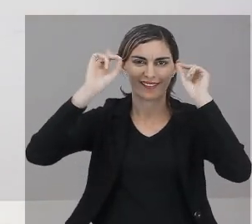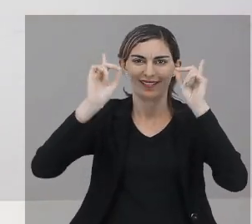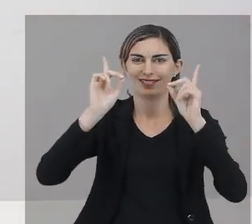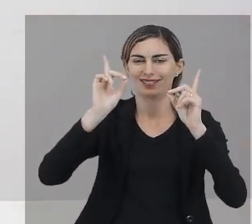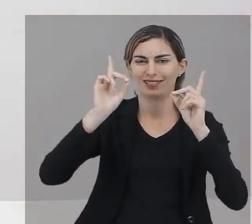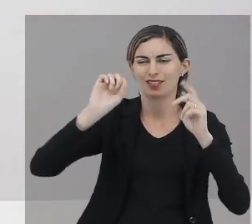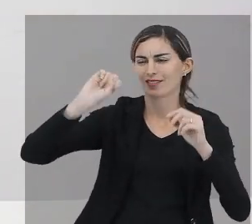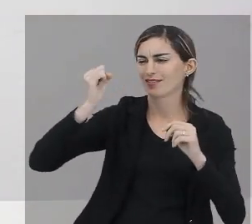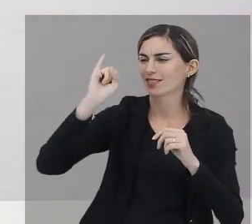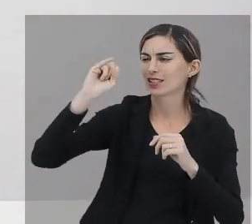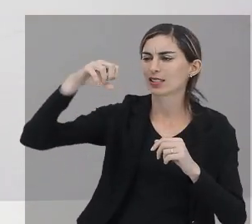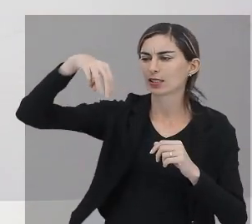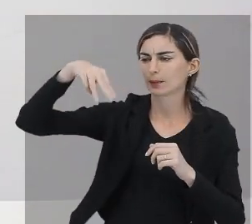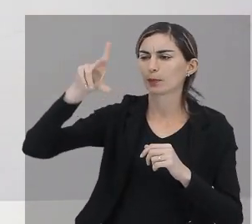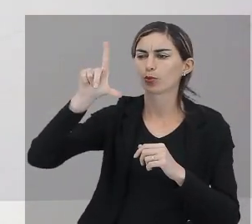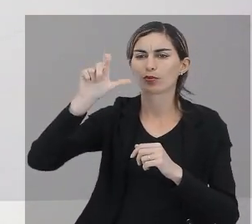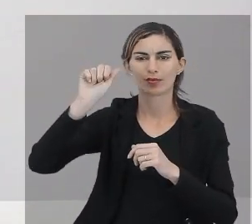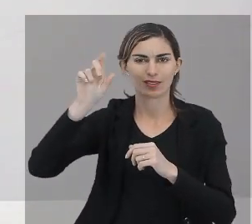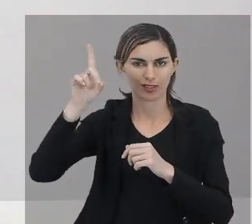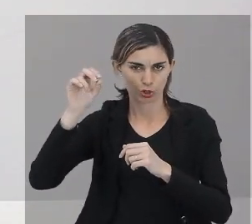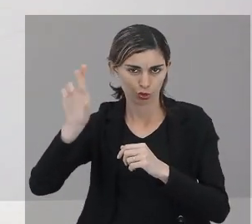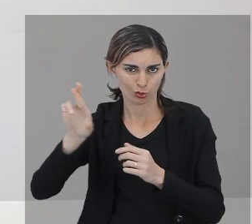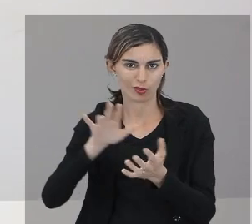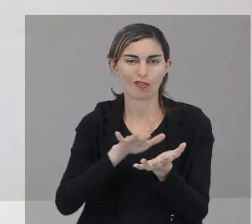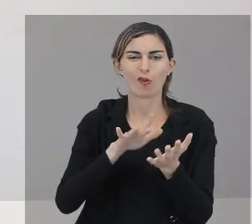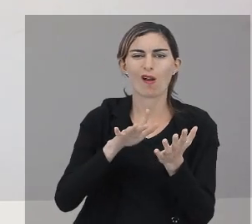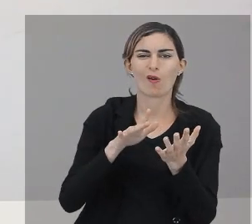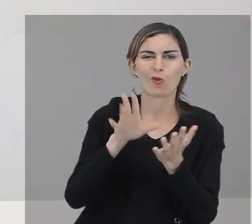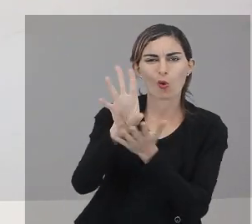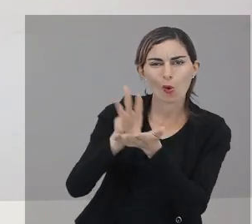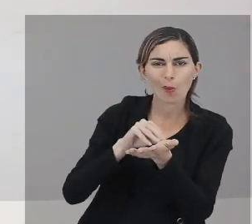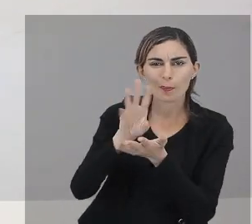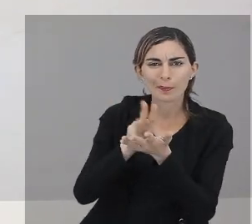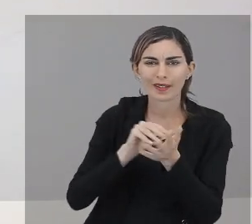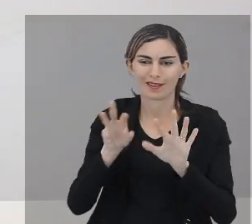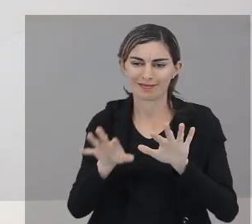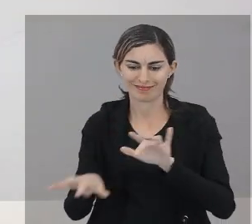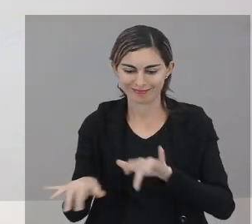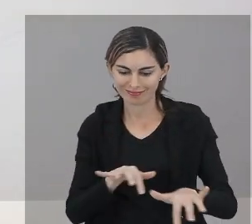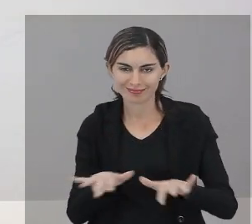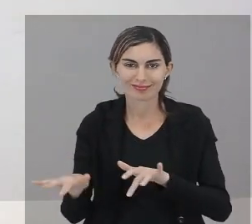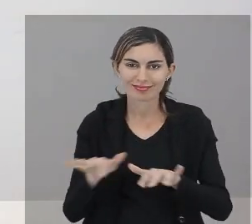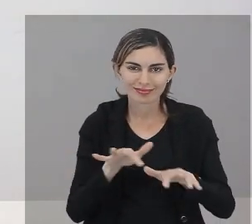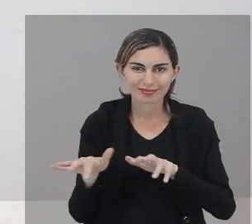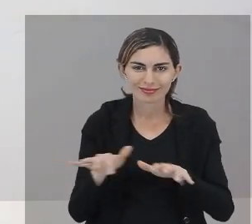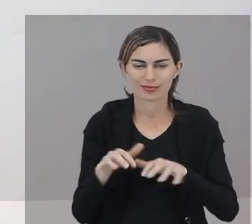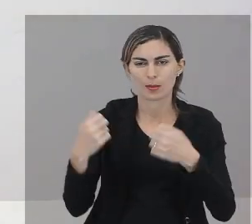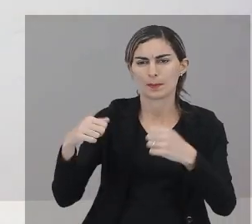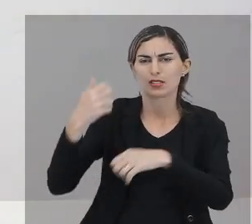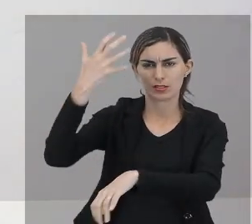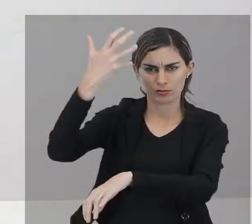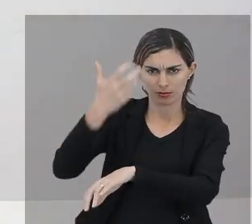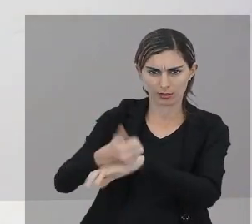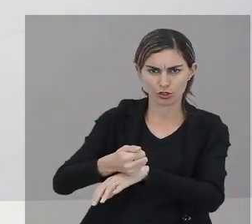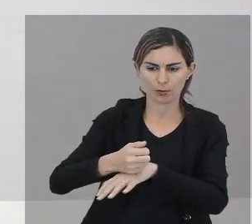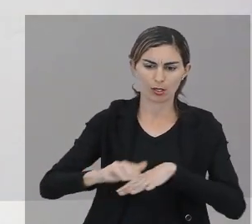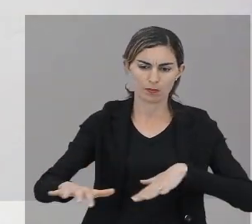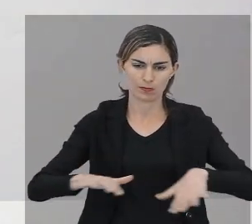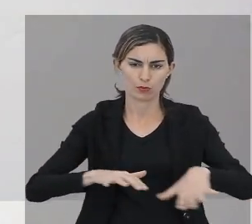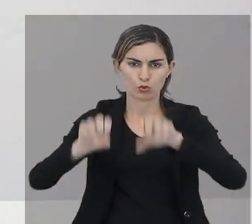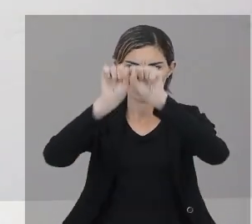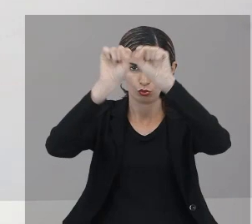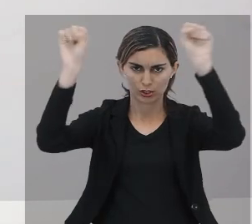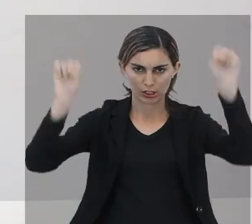Esse simulador ele finge ser um computador. E então precisamos baixar o